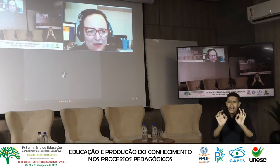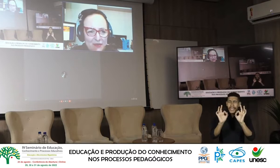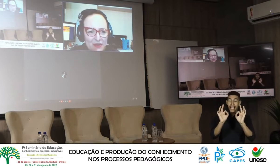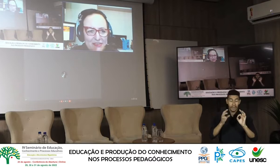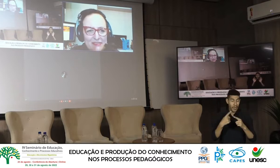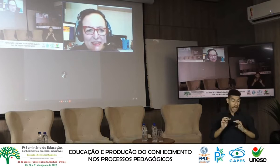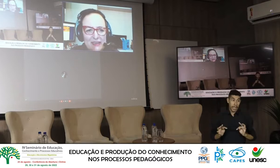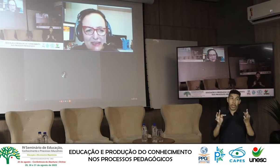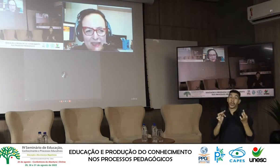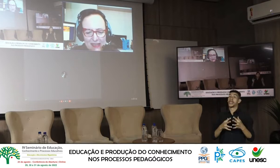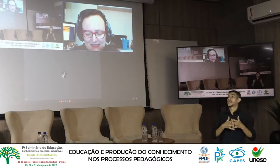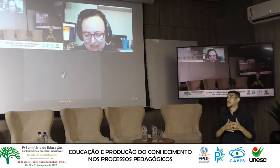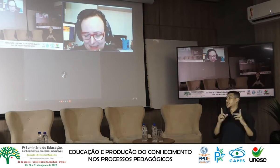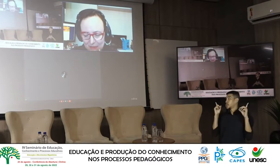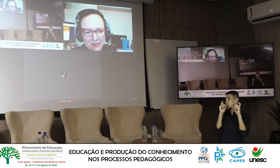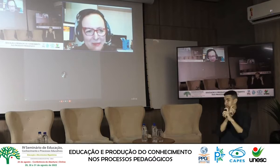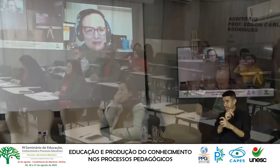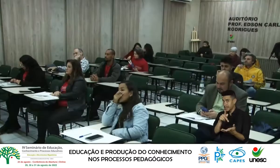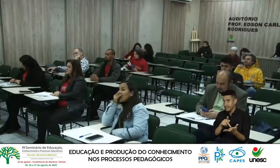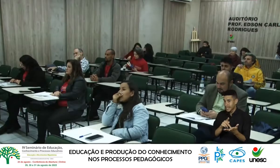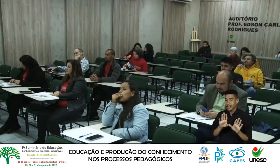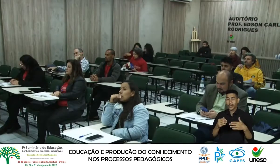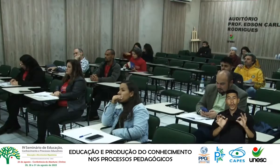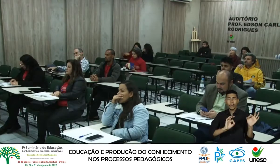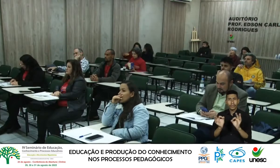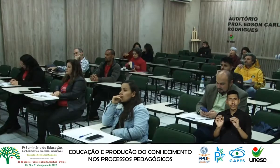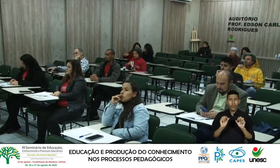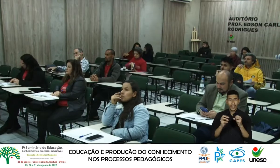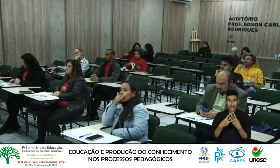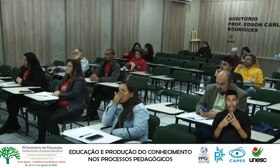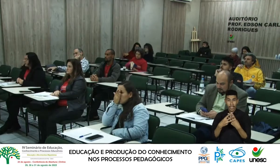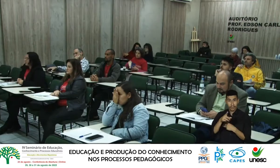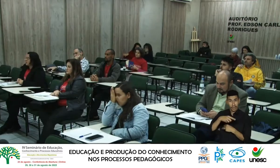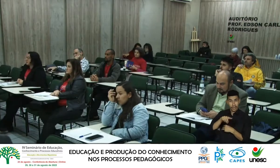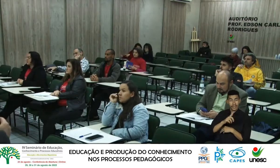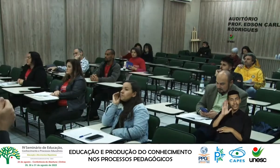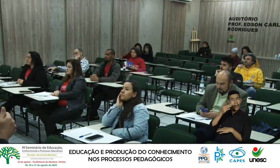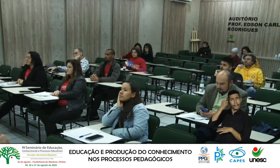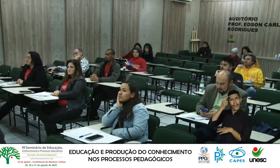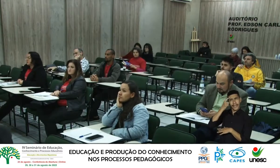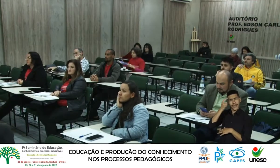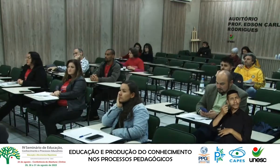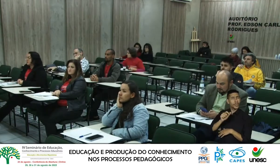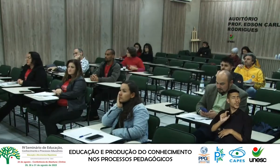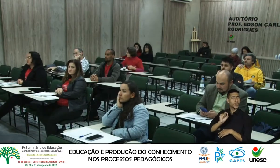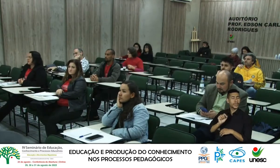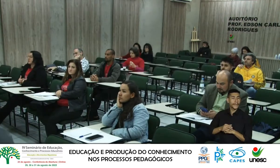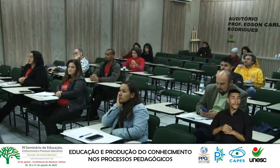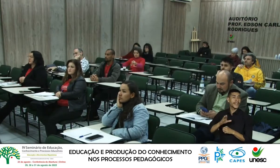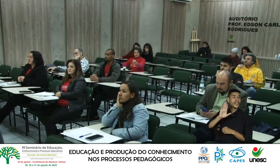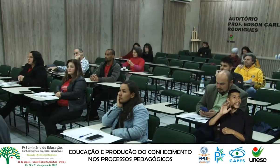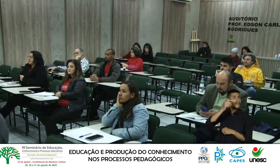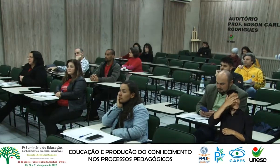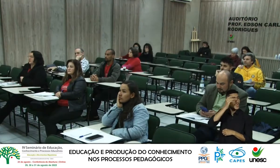Tecnológicas Né E eu fiz uma apresentação Para vocês Pensando um pouquinho Para quem conhece As